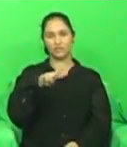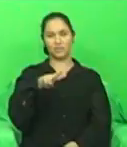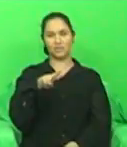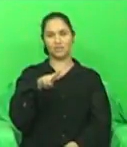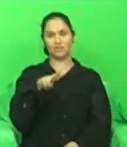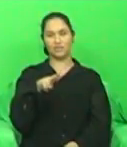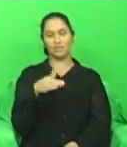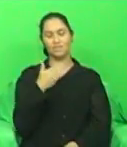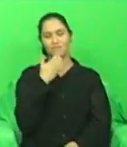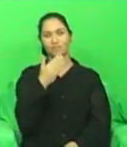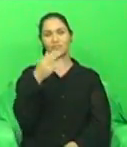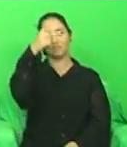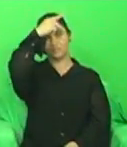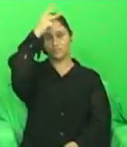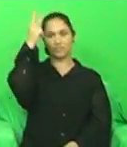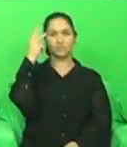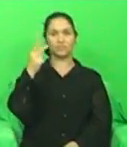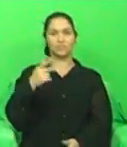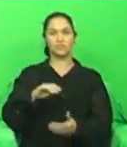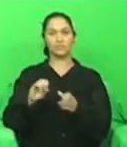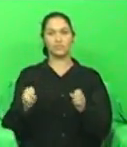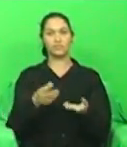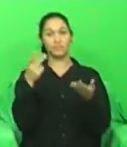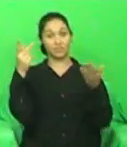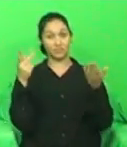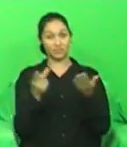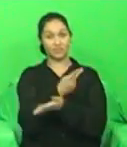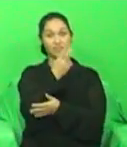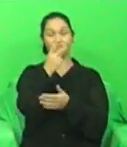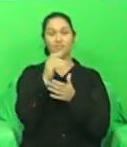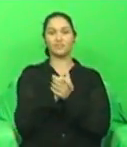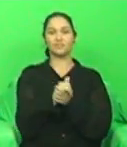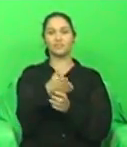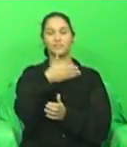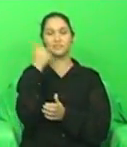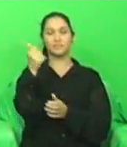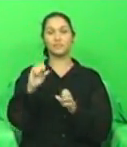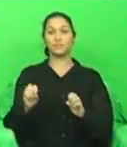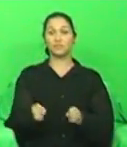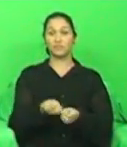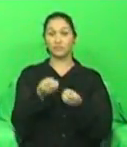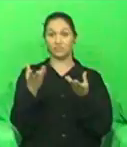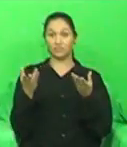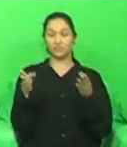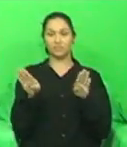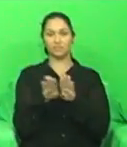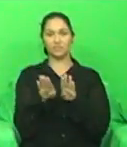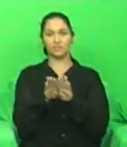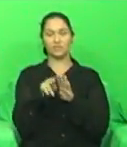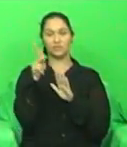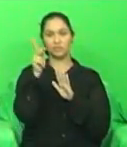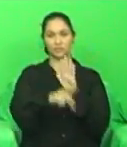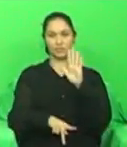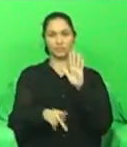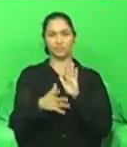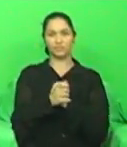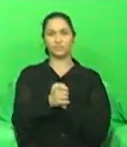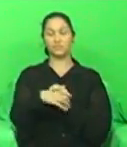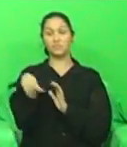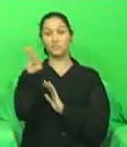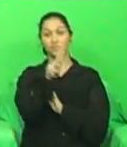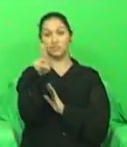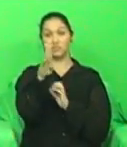para a gente pegar e fazer realmente né eu só agradeço e também sobre agora um pouquinho sobre esses os projetos nomeação de